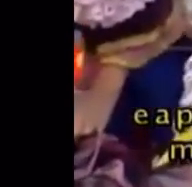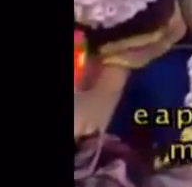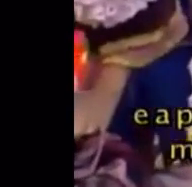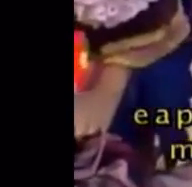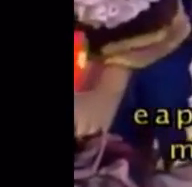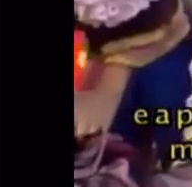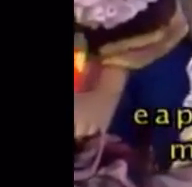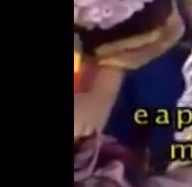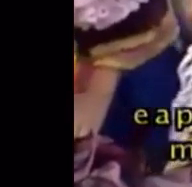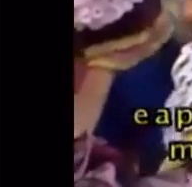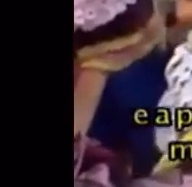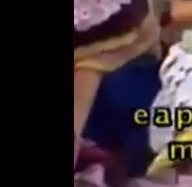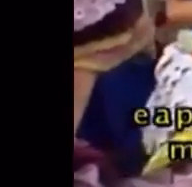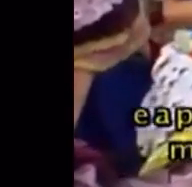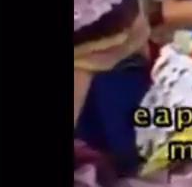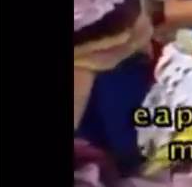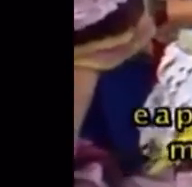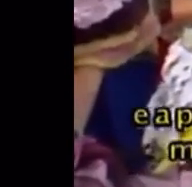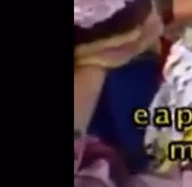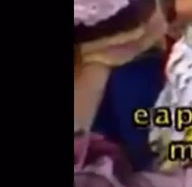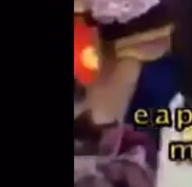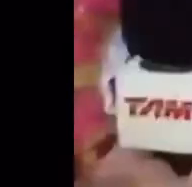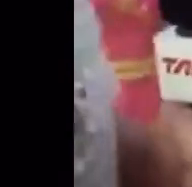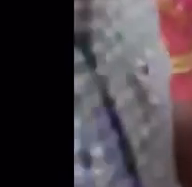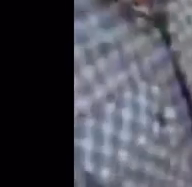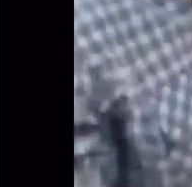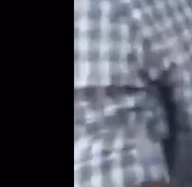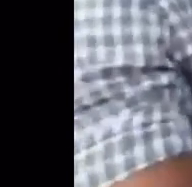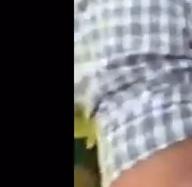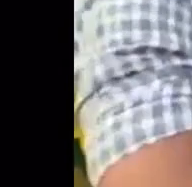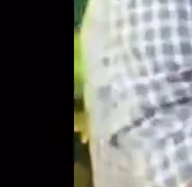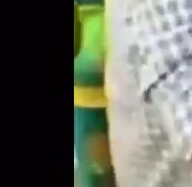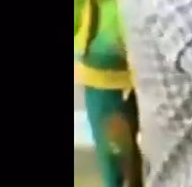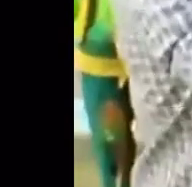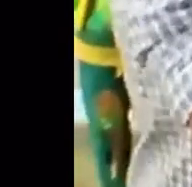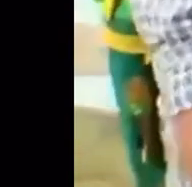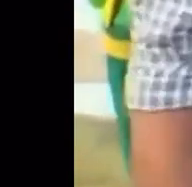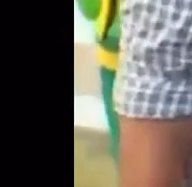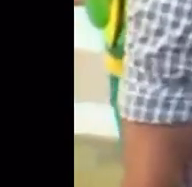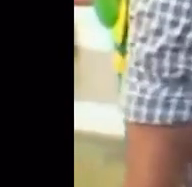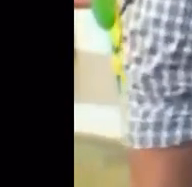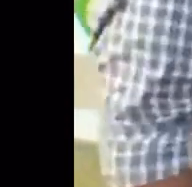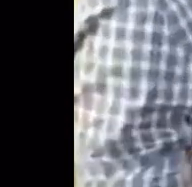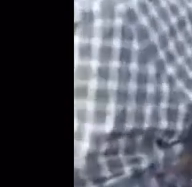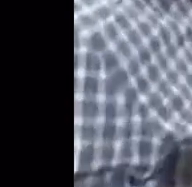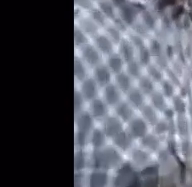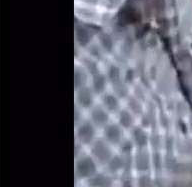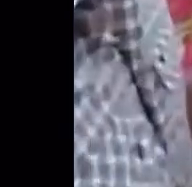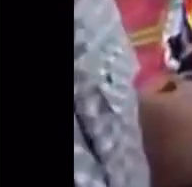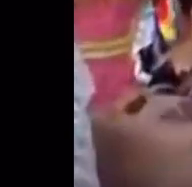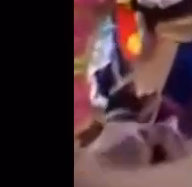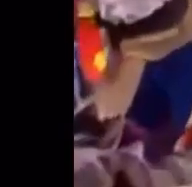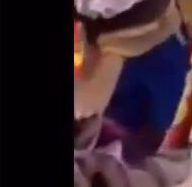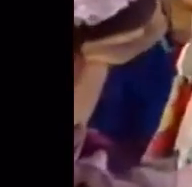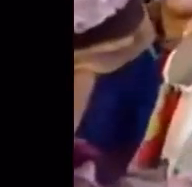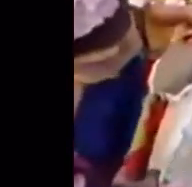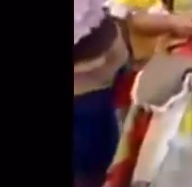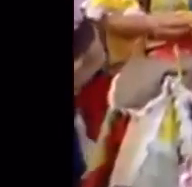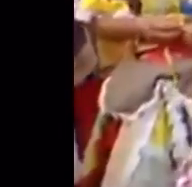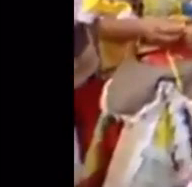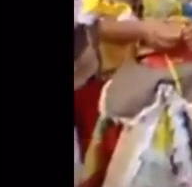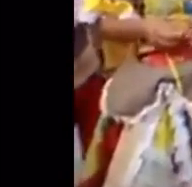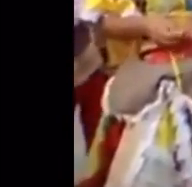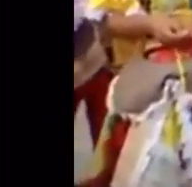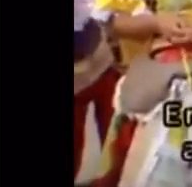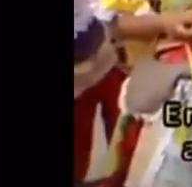figurino, música e toda a estrutura da quadrilha. Quanto tempo, em média, dura uma apresentação? Bem, nós temos 30 minutos